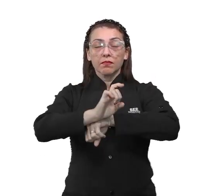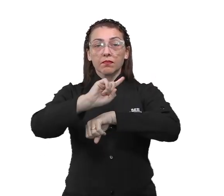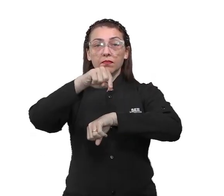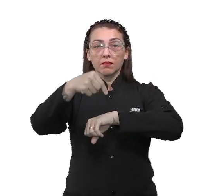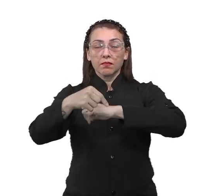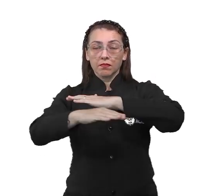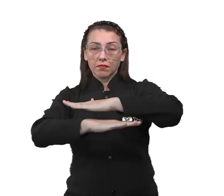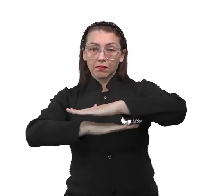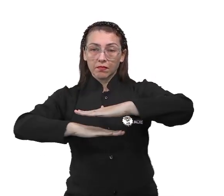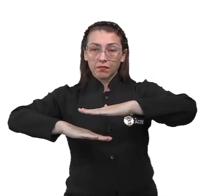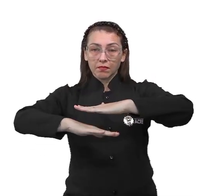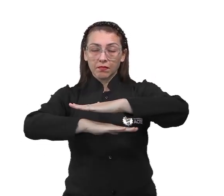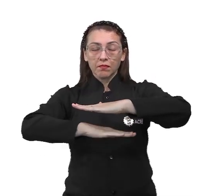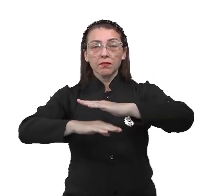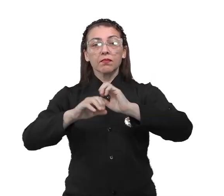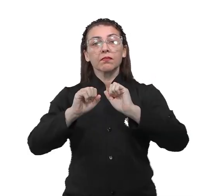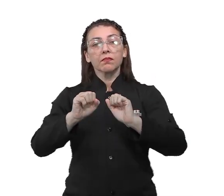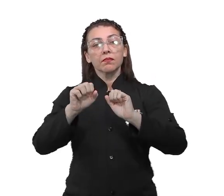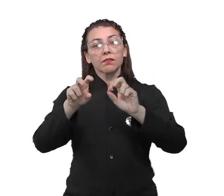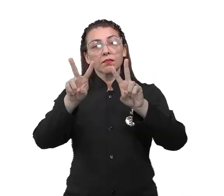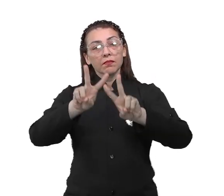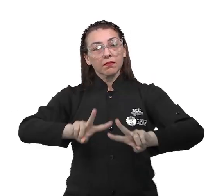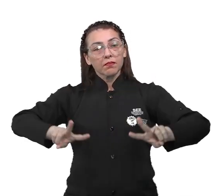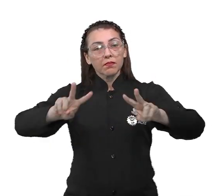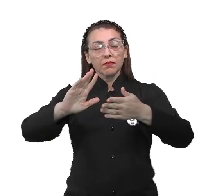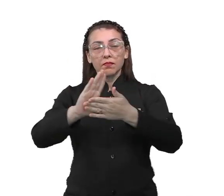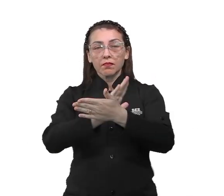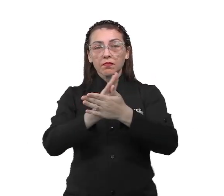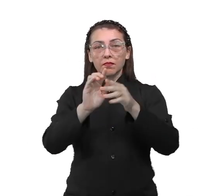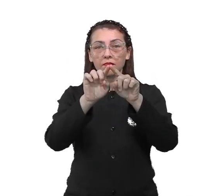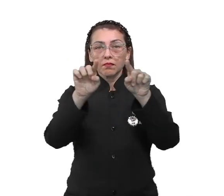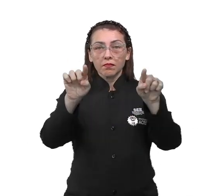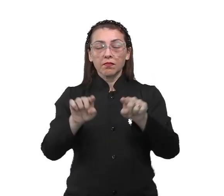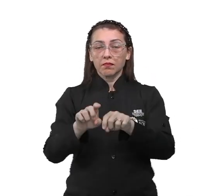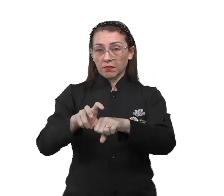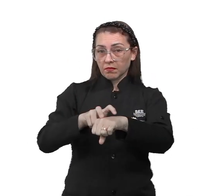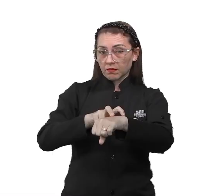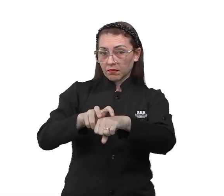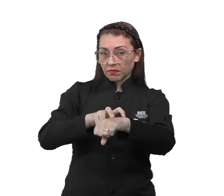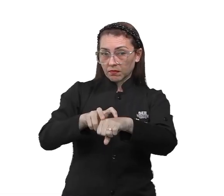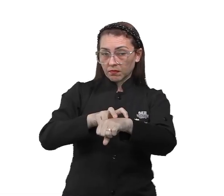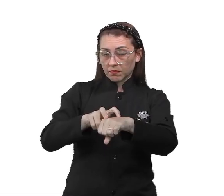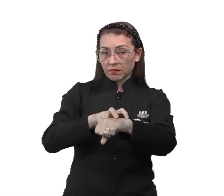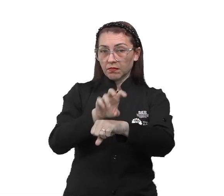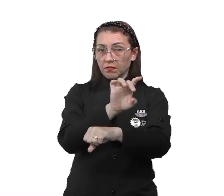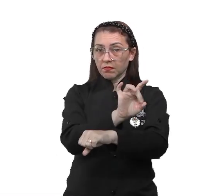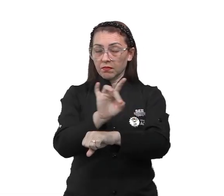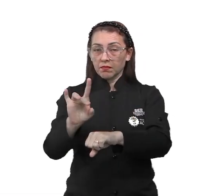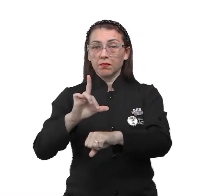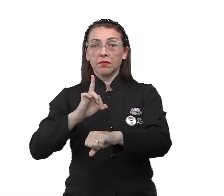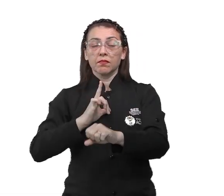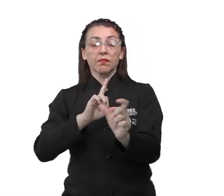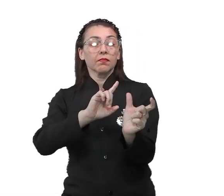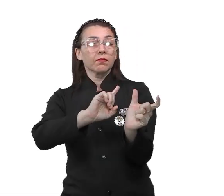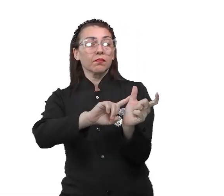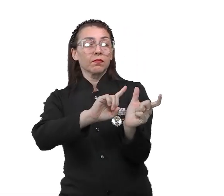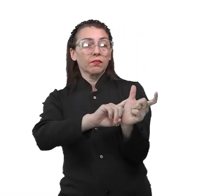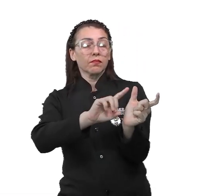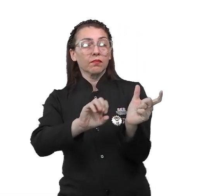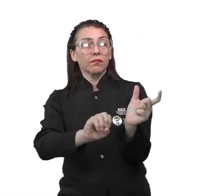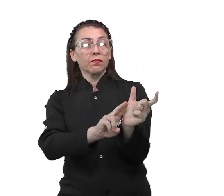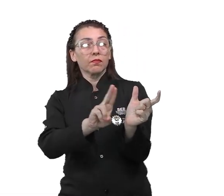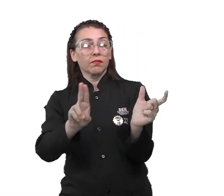logo abaixo, vocês podem visualizar alguns retângulos na cor verde e cada um tem uma palavra, ou